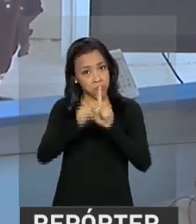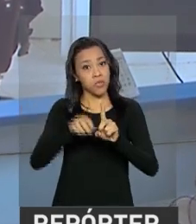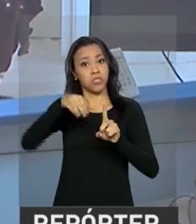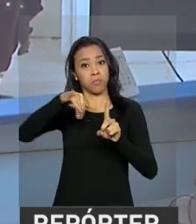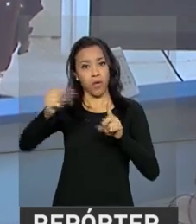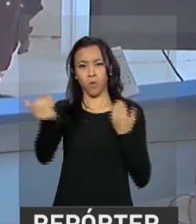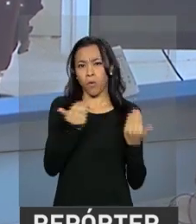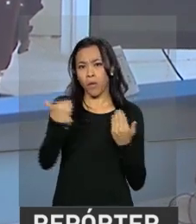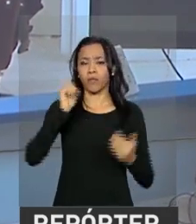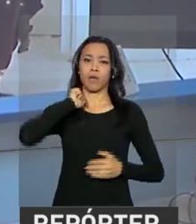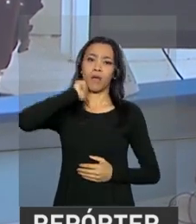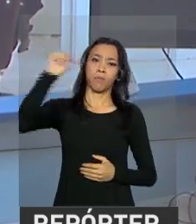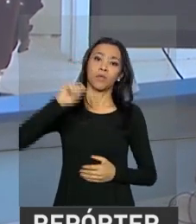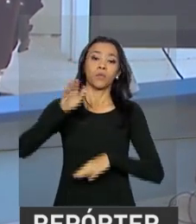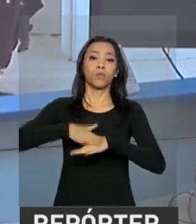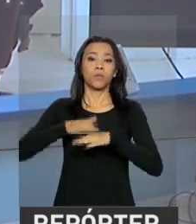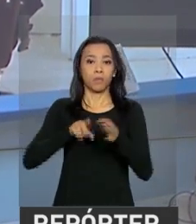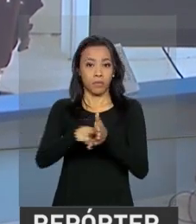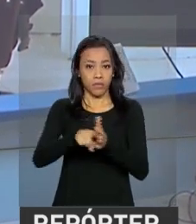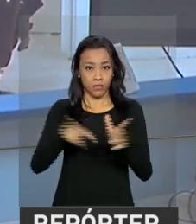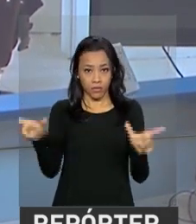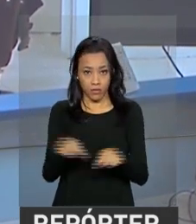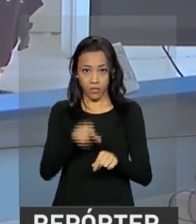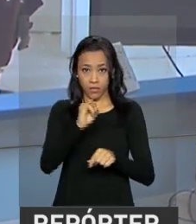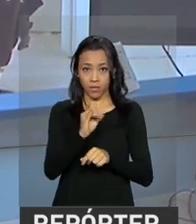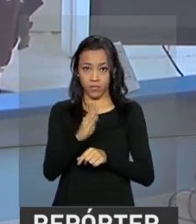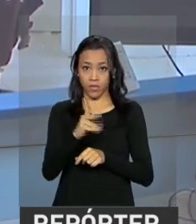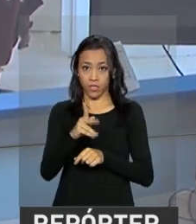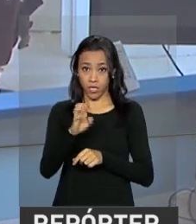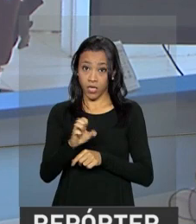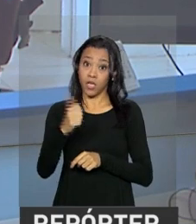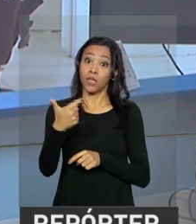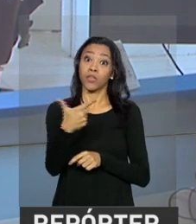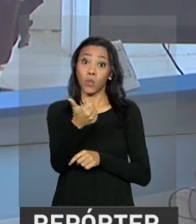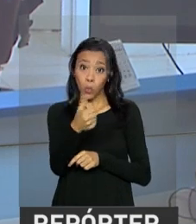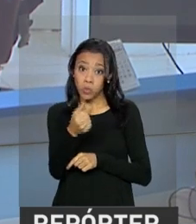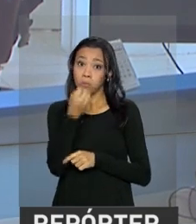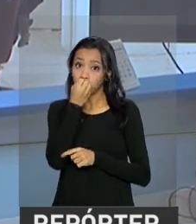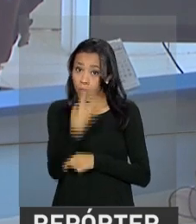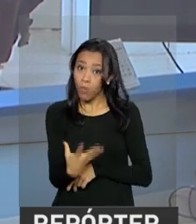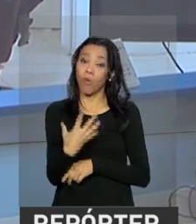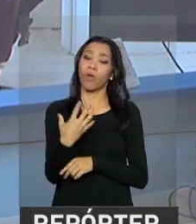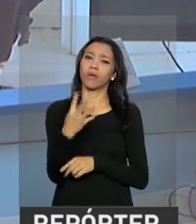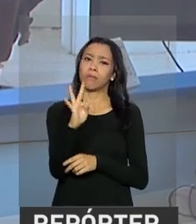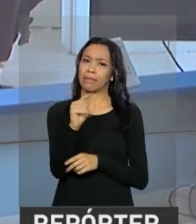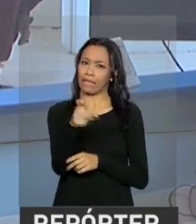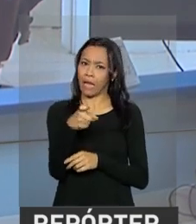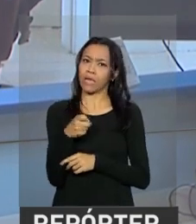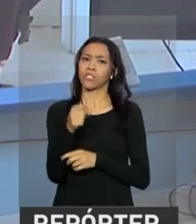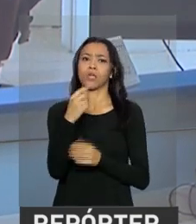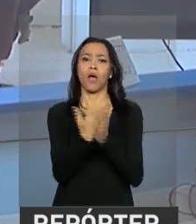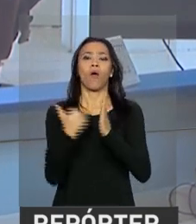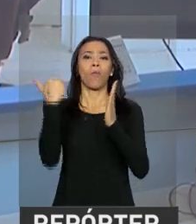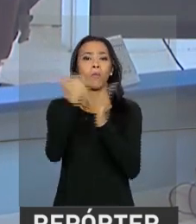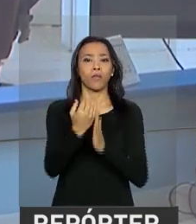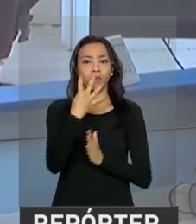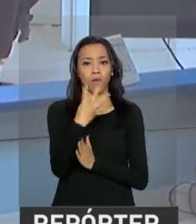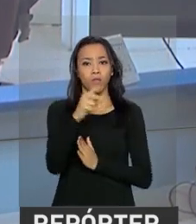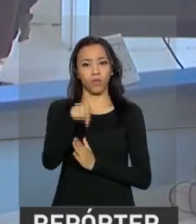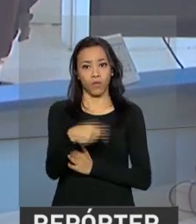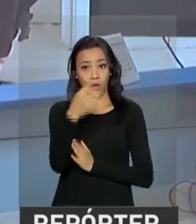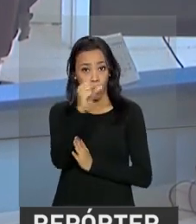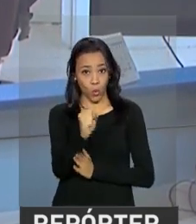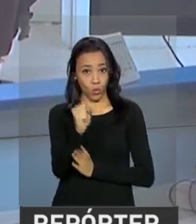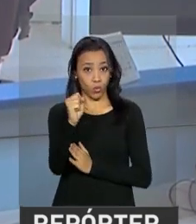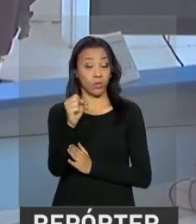Segundo o IBGE, 12 dos 24 ramos pesquisados apontaram taxas positivas, como um aumento de 4,8%